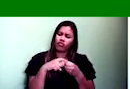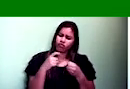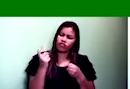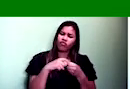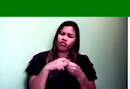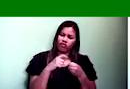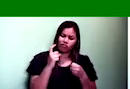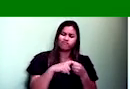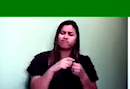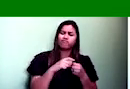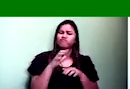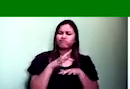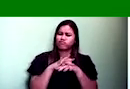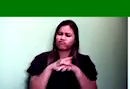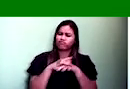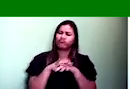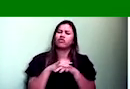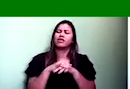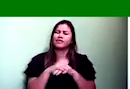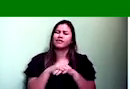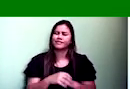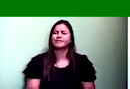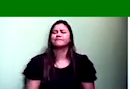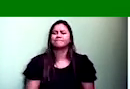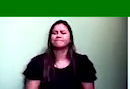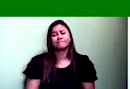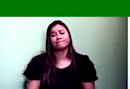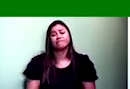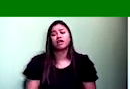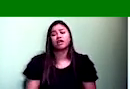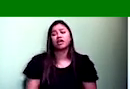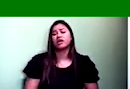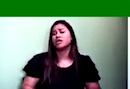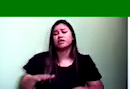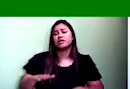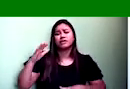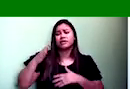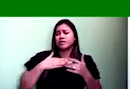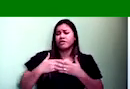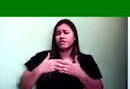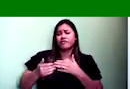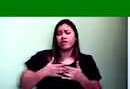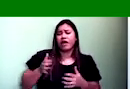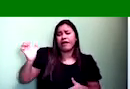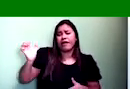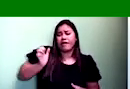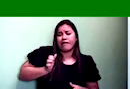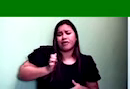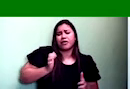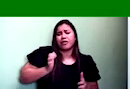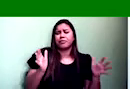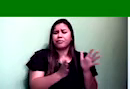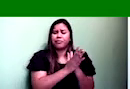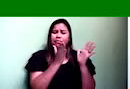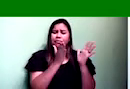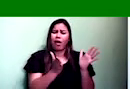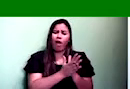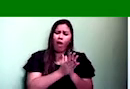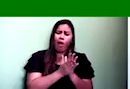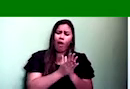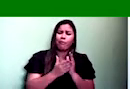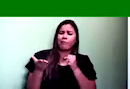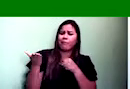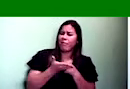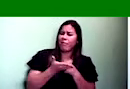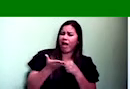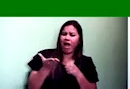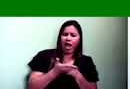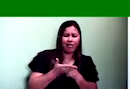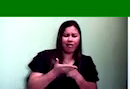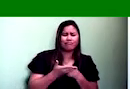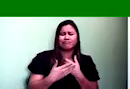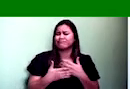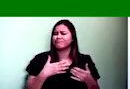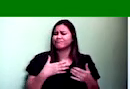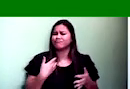importância, né? Independente da classe social, independente da